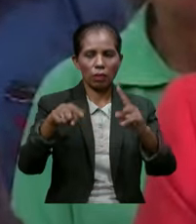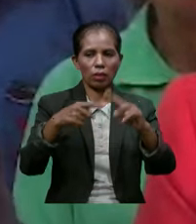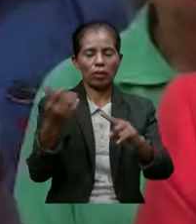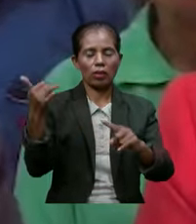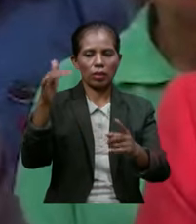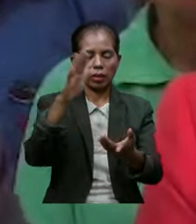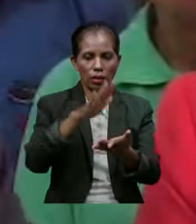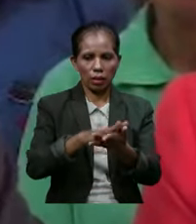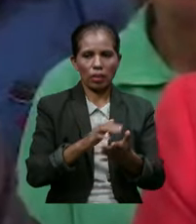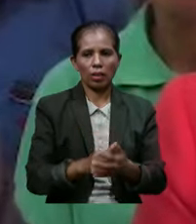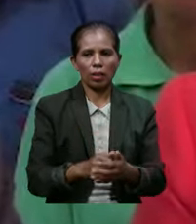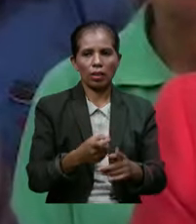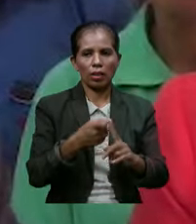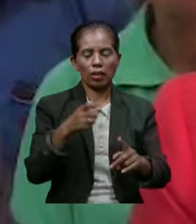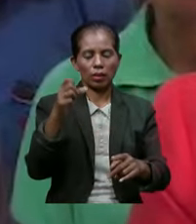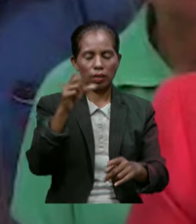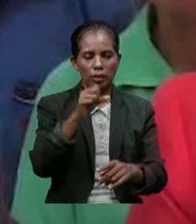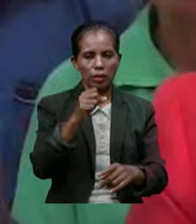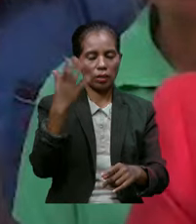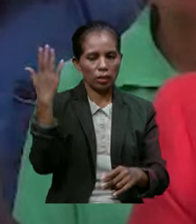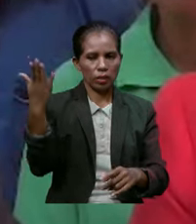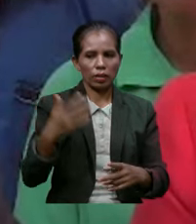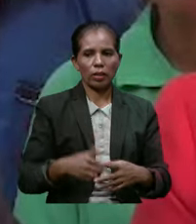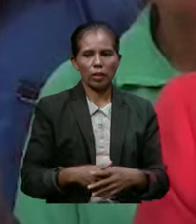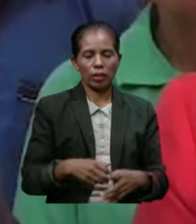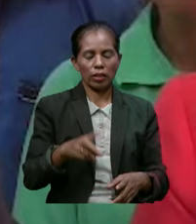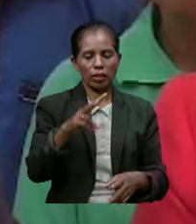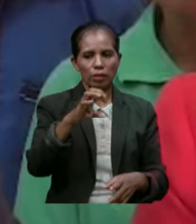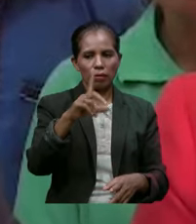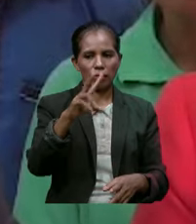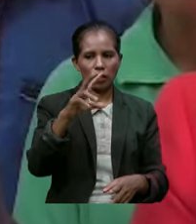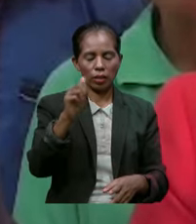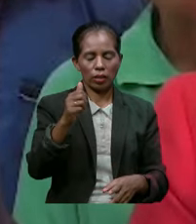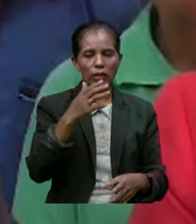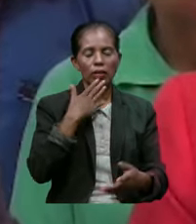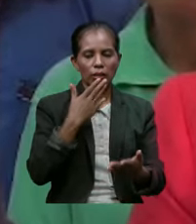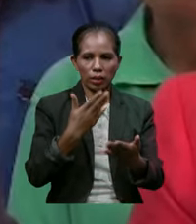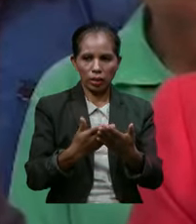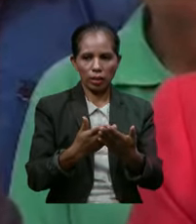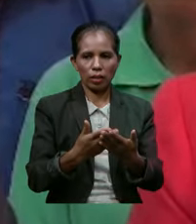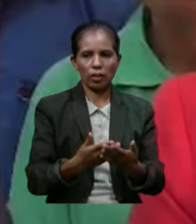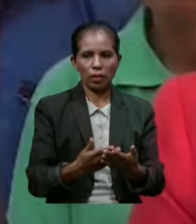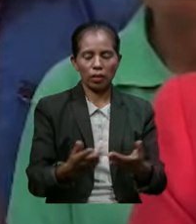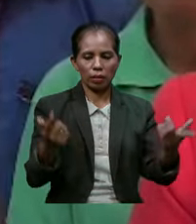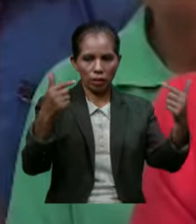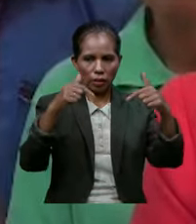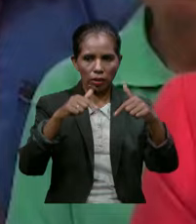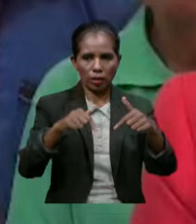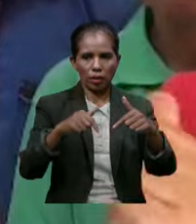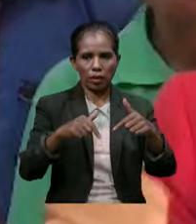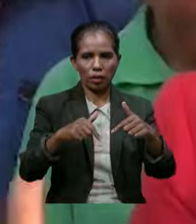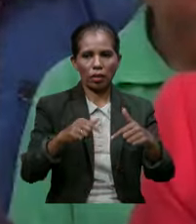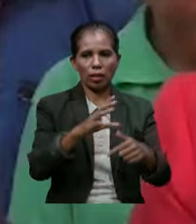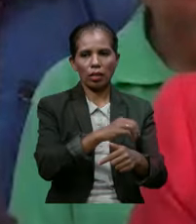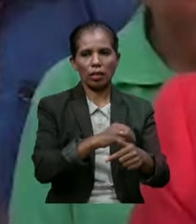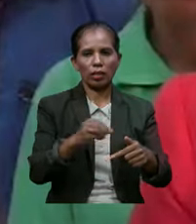taka parte saiba i ha Vila Nova ninian dia kela tum filafali mai tuan kraik ne